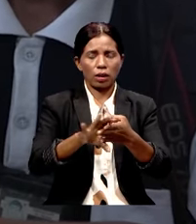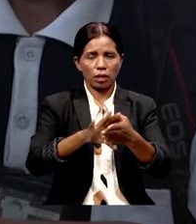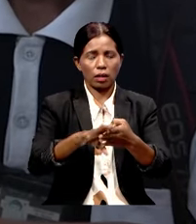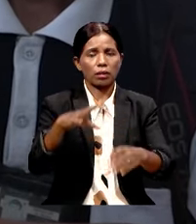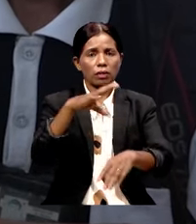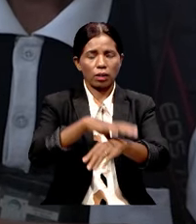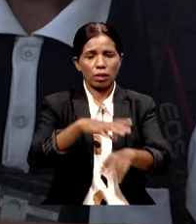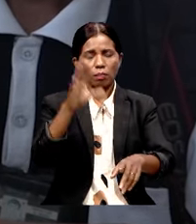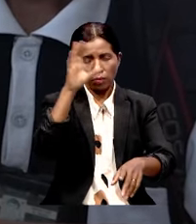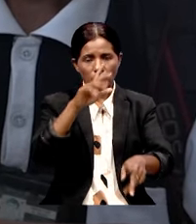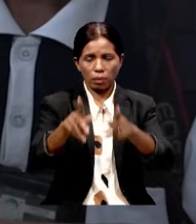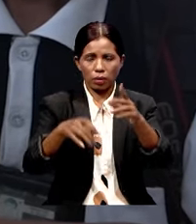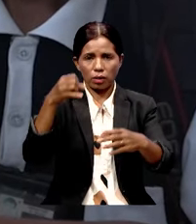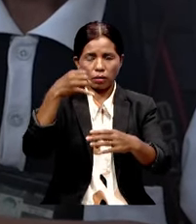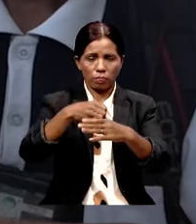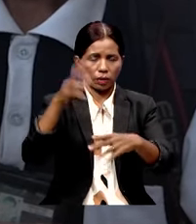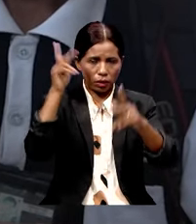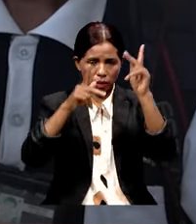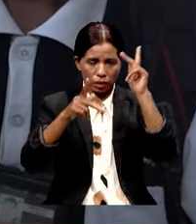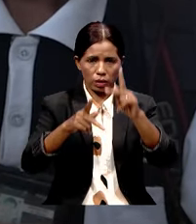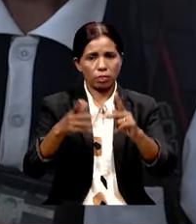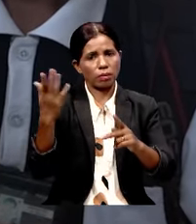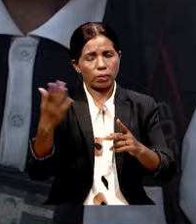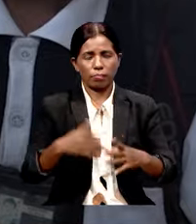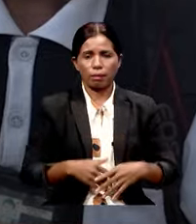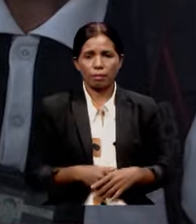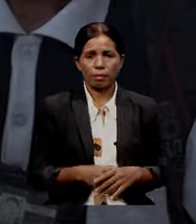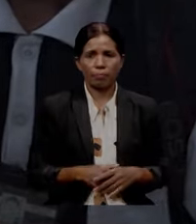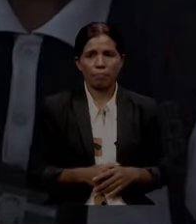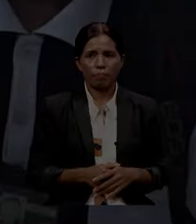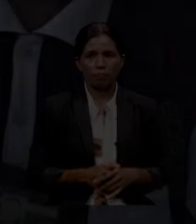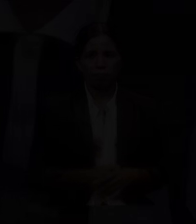rebucatur suspeito no be envolve e a caso refere João Carlos Tito Silva Ziemen.